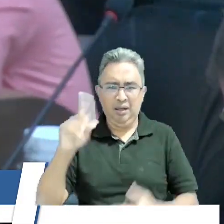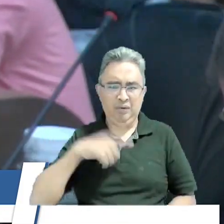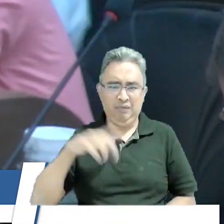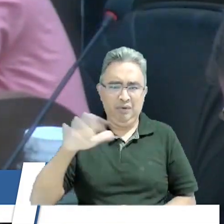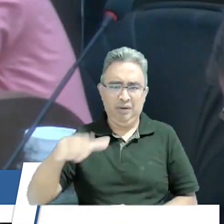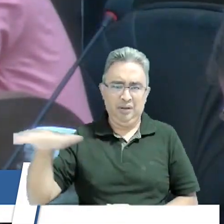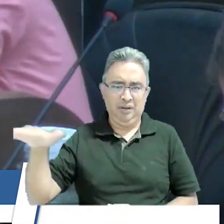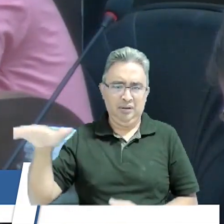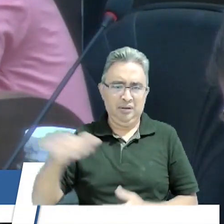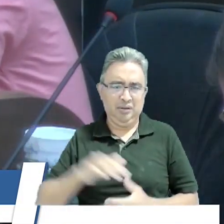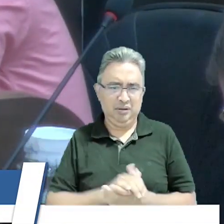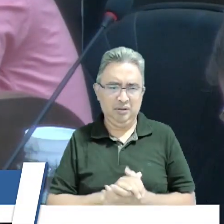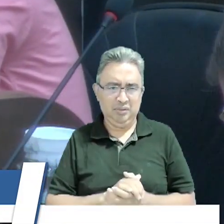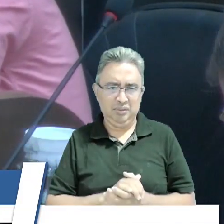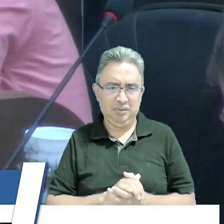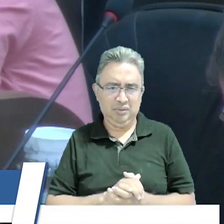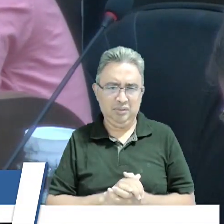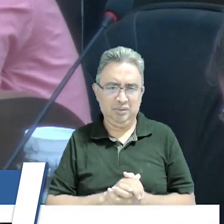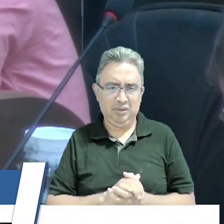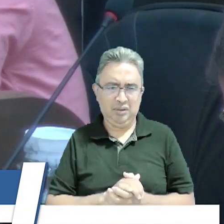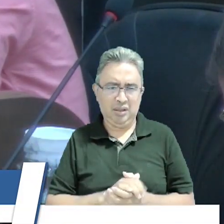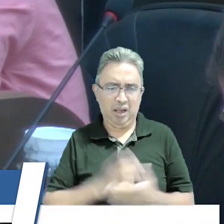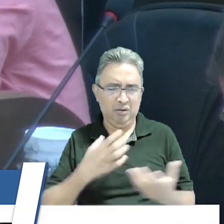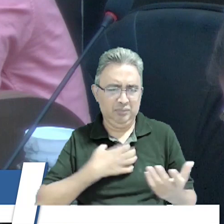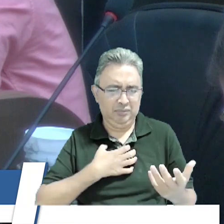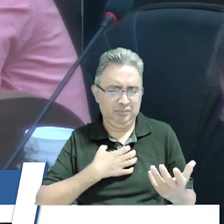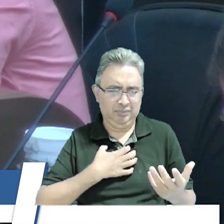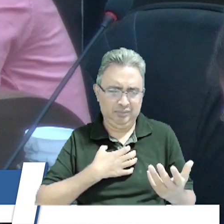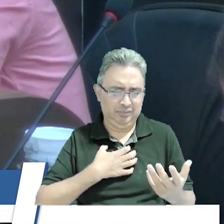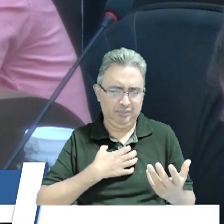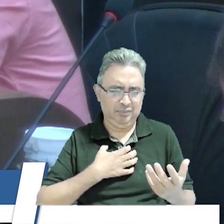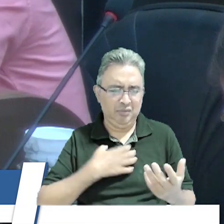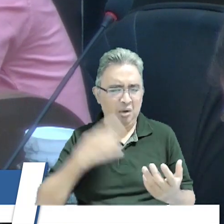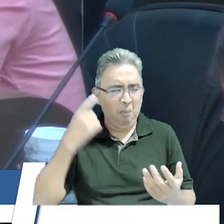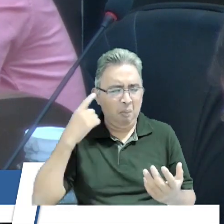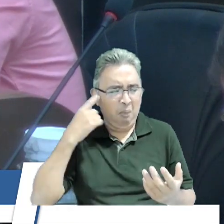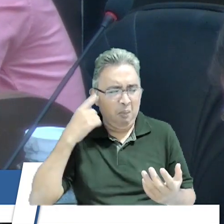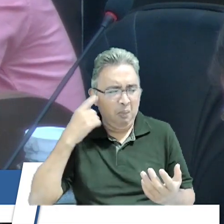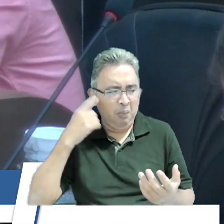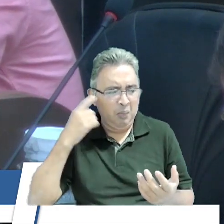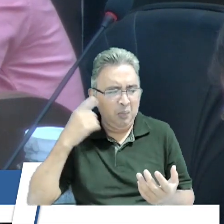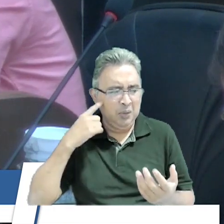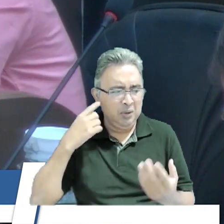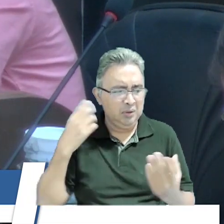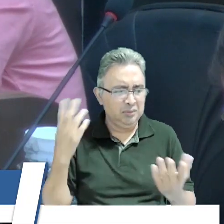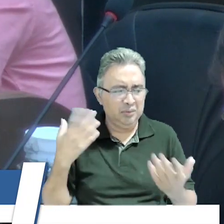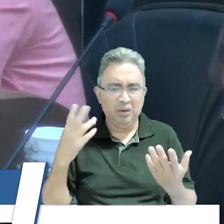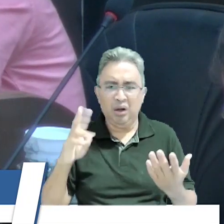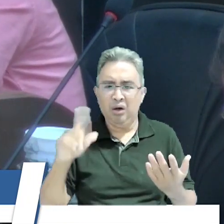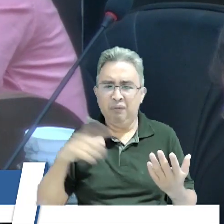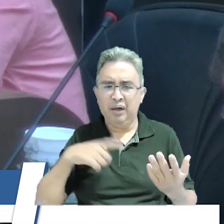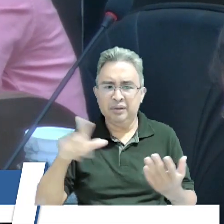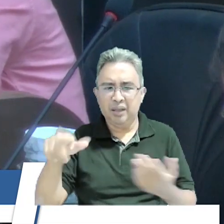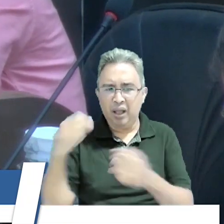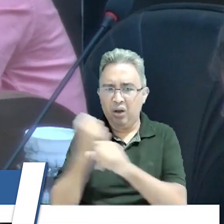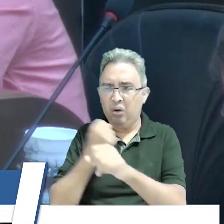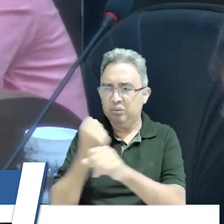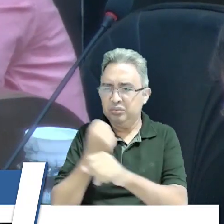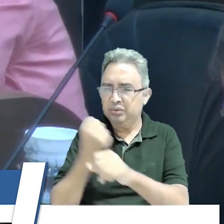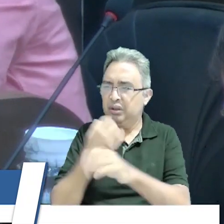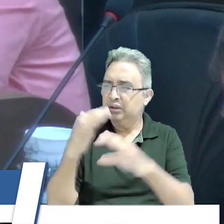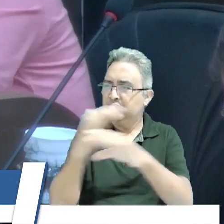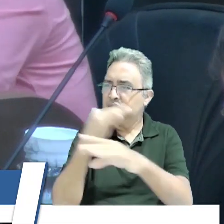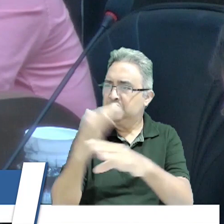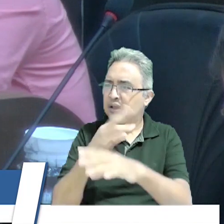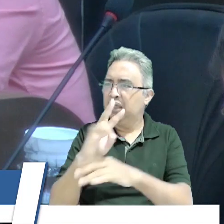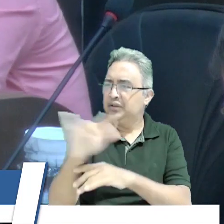Como, e nós ficamos aqui pensando, vai virar um canteiro de obra essa cidade aqui a partir do ano